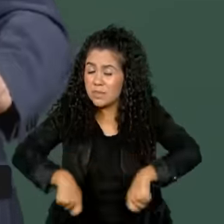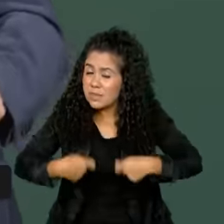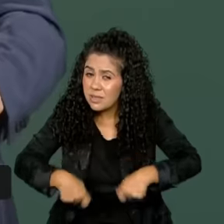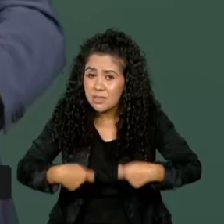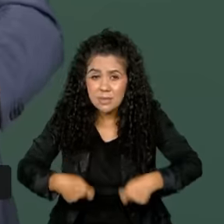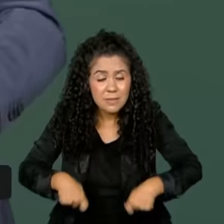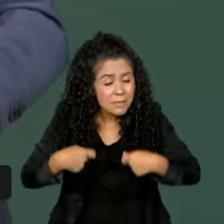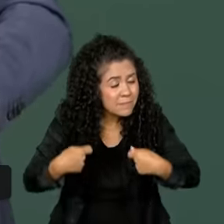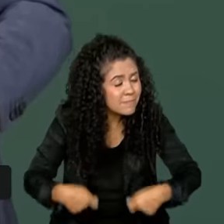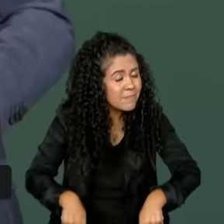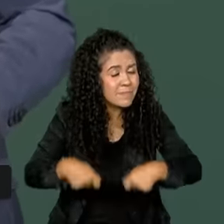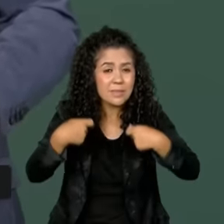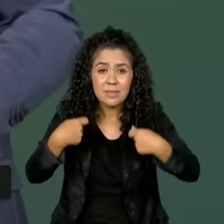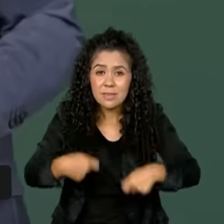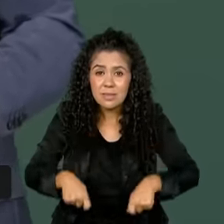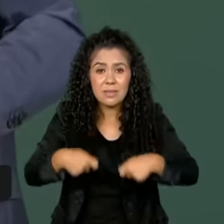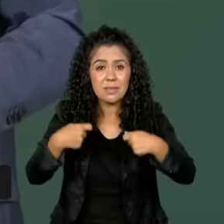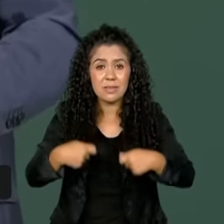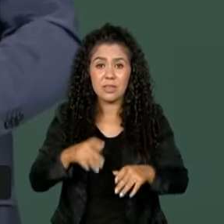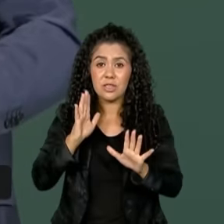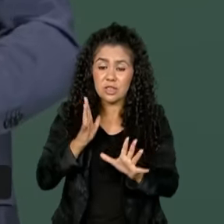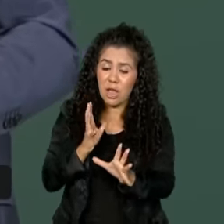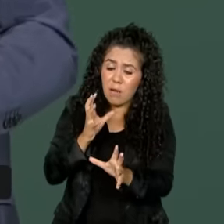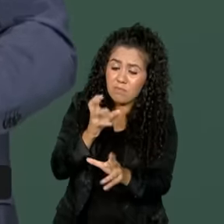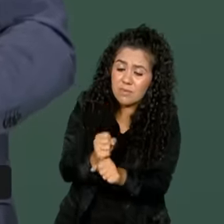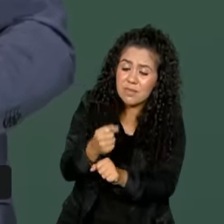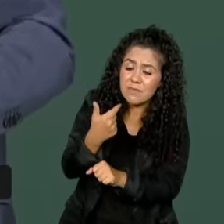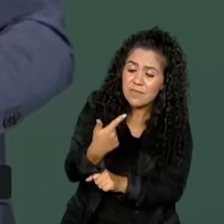muita coisa, 28 edições da COP.